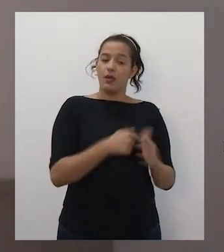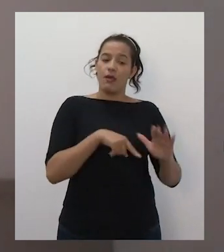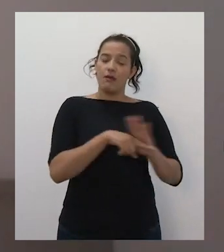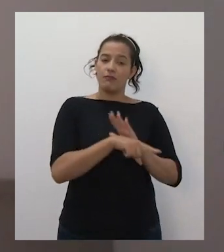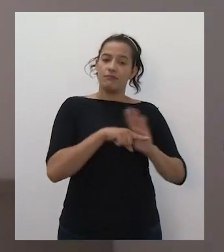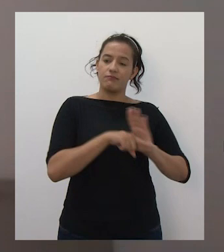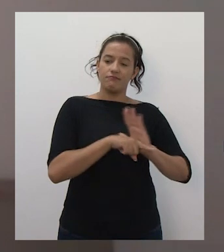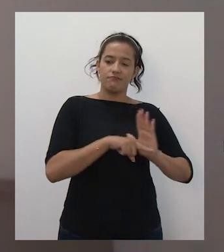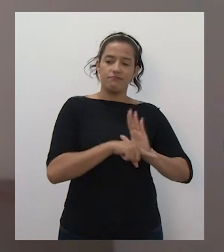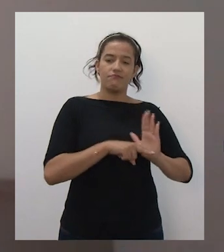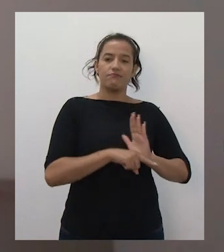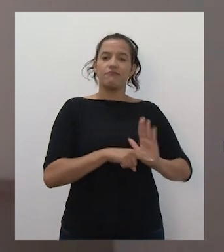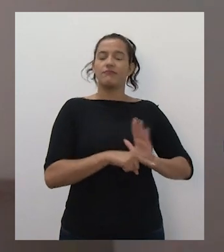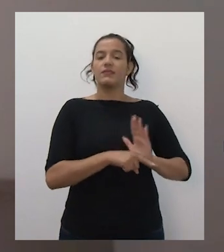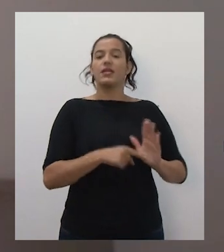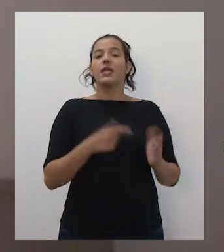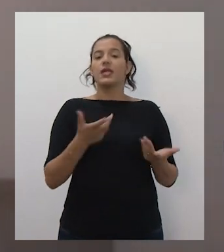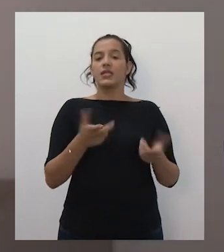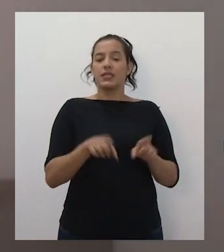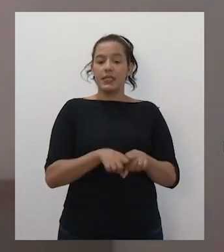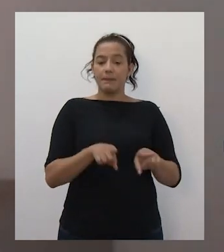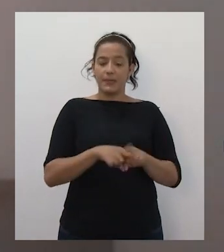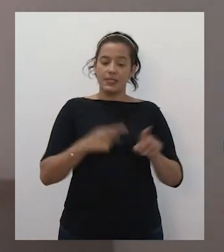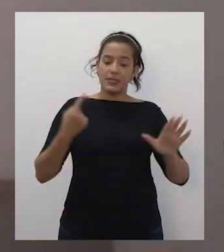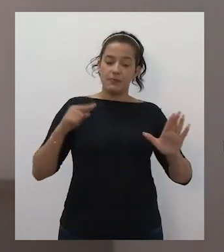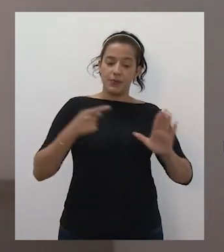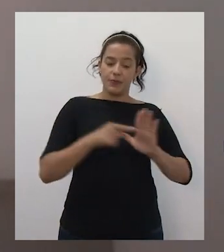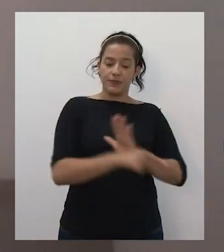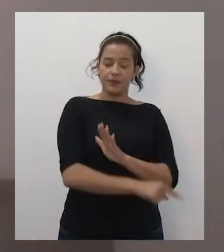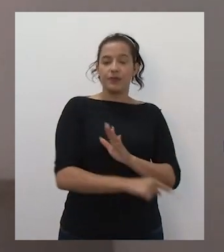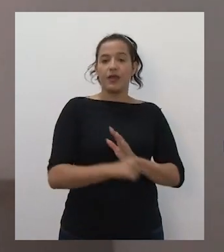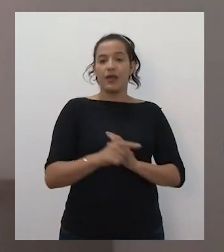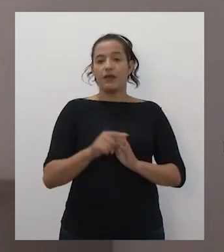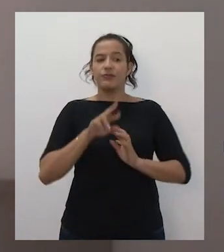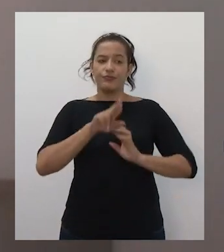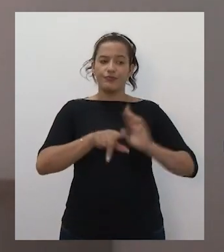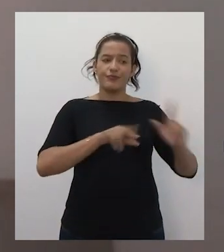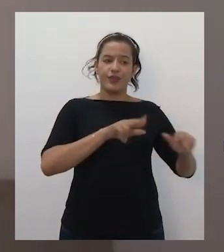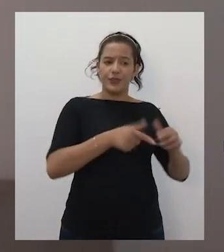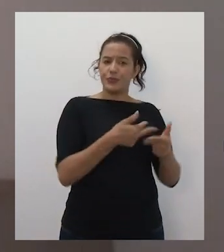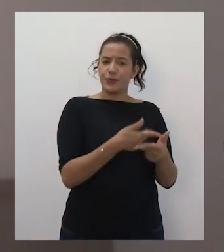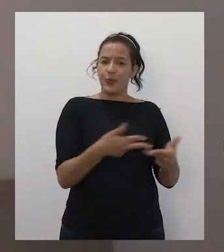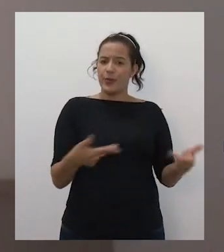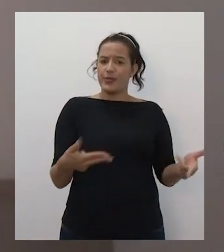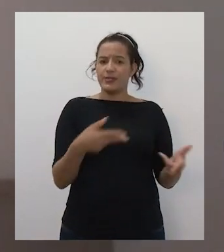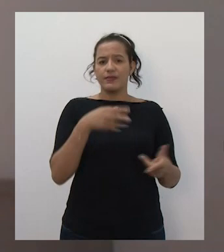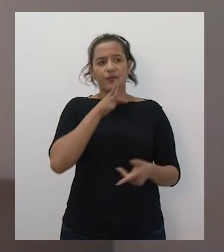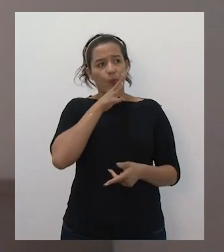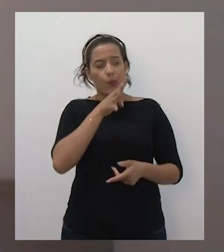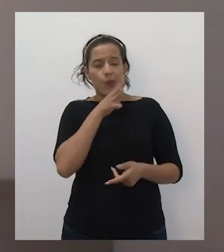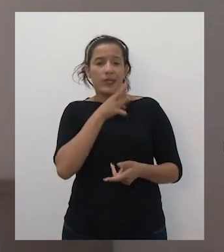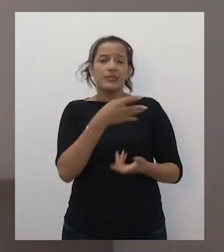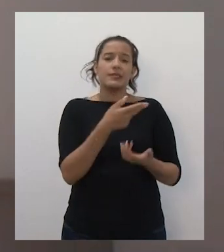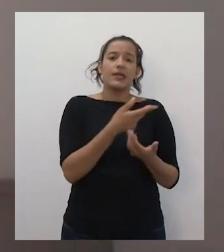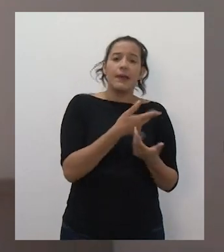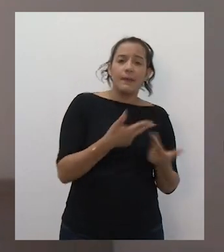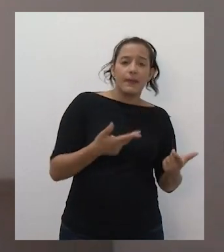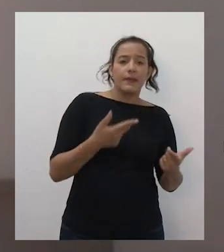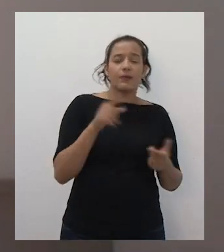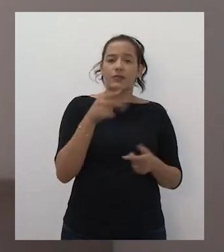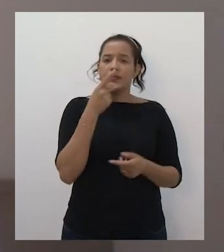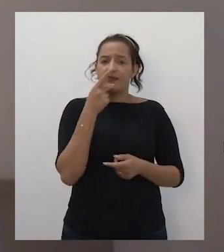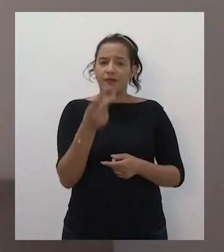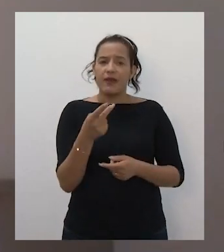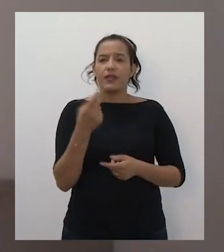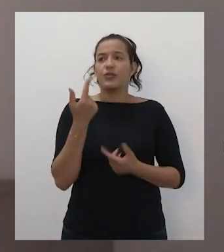precisa se aprofundar em diferentes conhecimentos, até quando você fala das suas inspirações